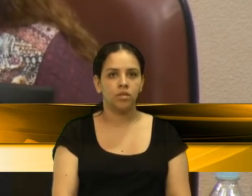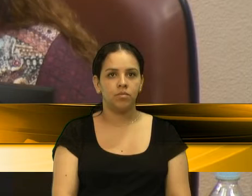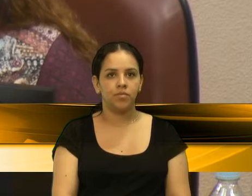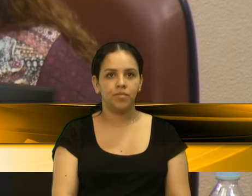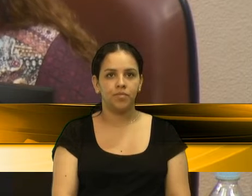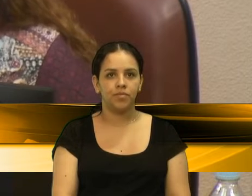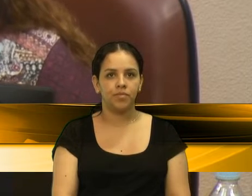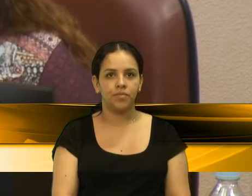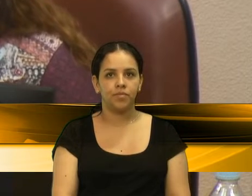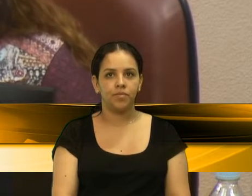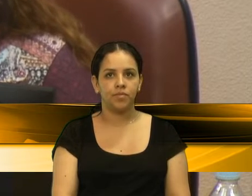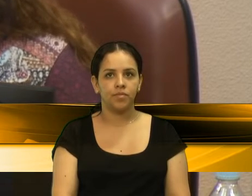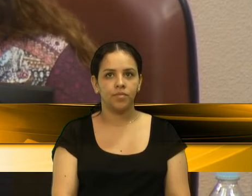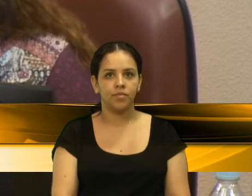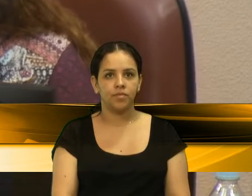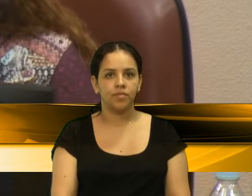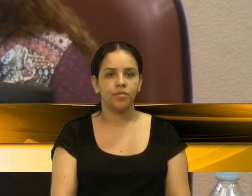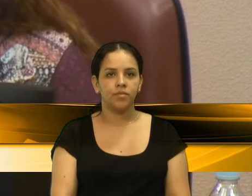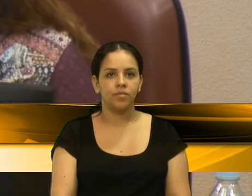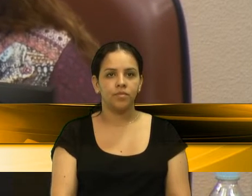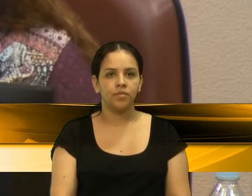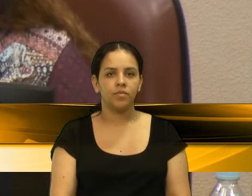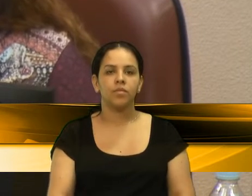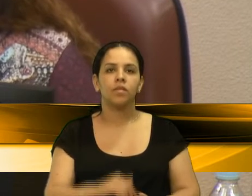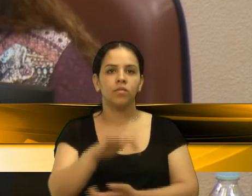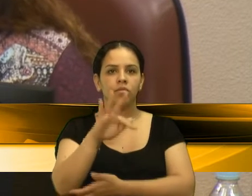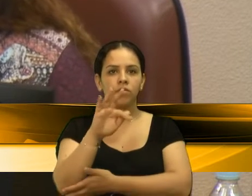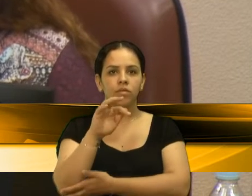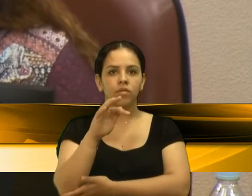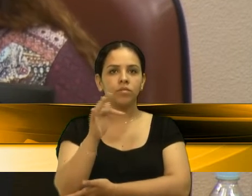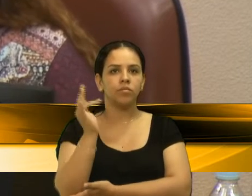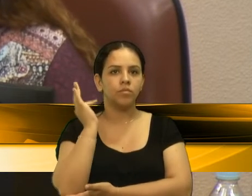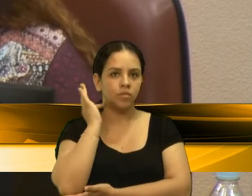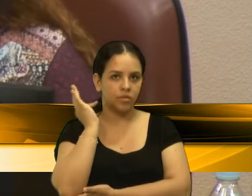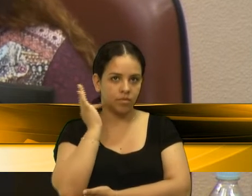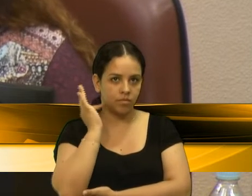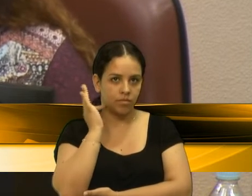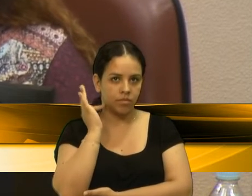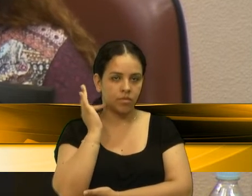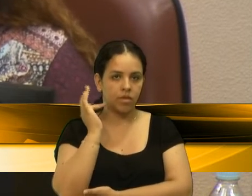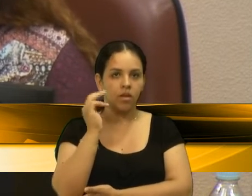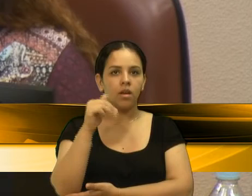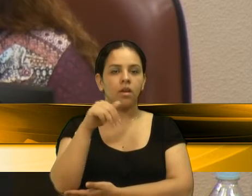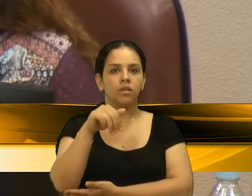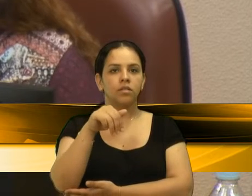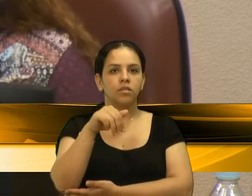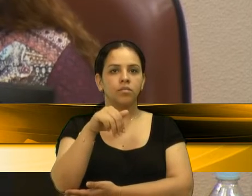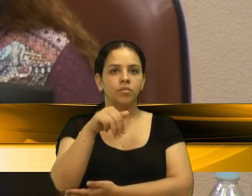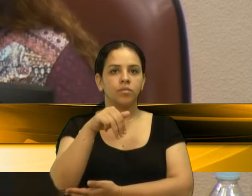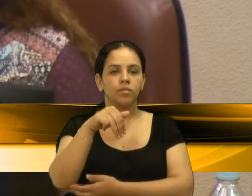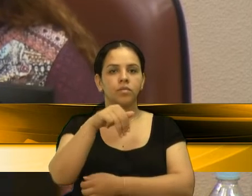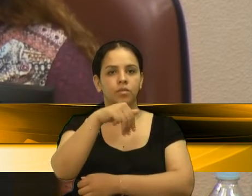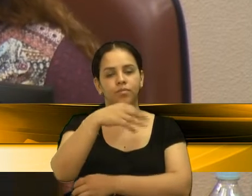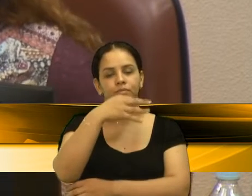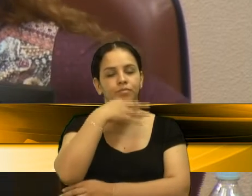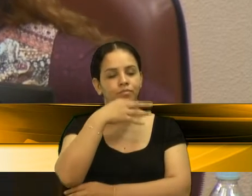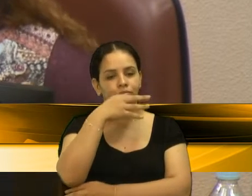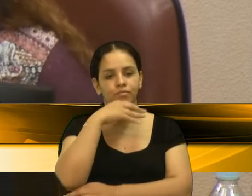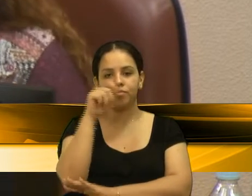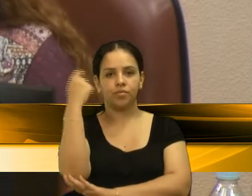A Sua Excelência, o senhor Procurador da República, Fabiano de Moraes, Ministério Público Federal, Caxias do Sul, RS.